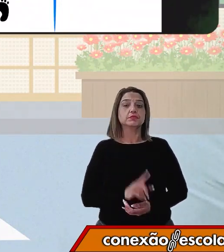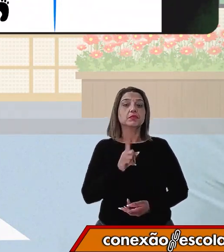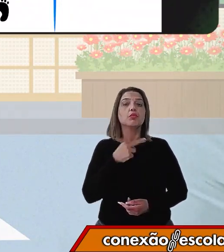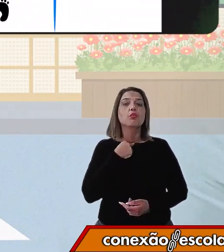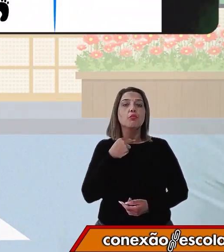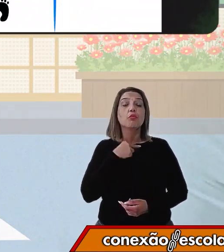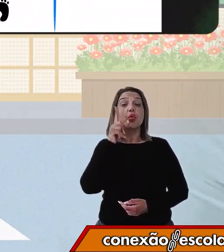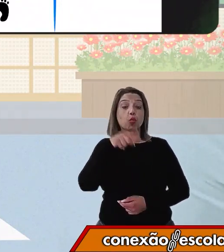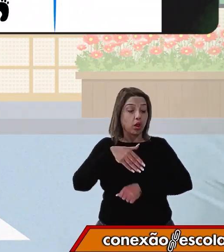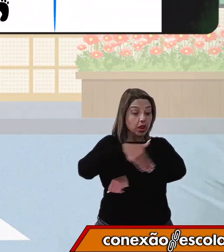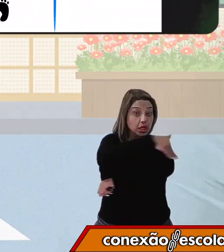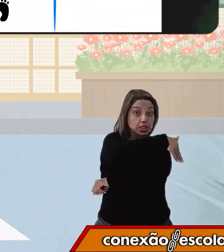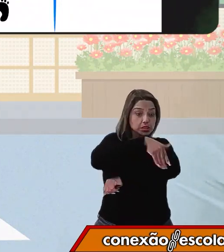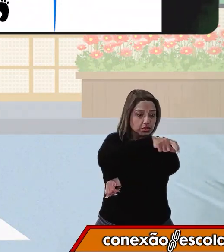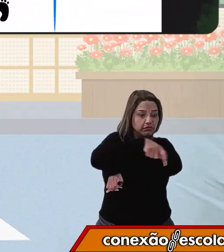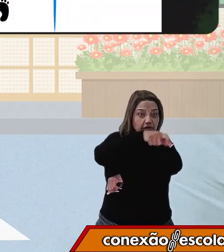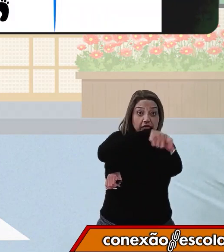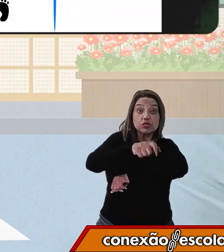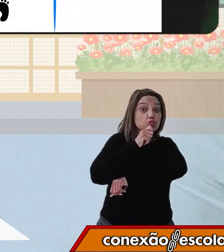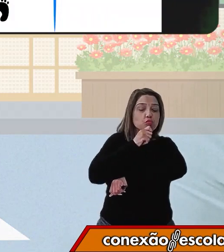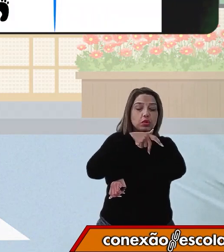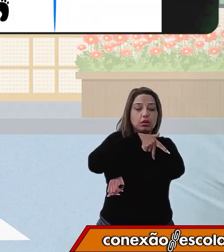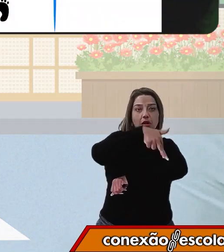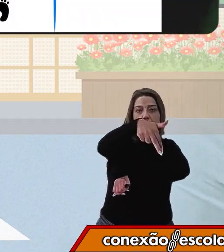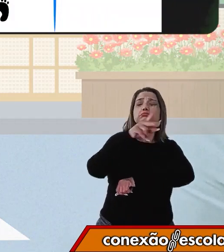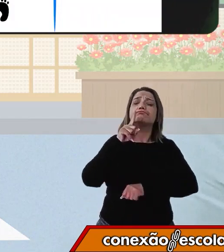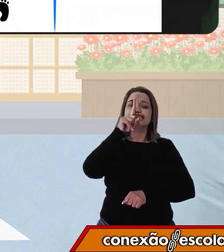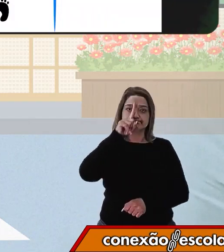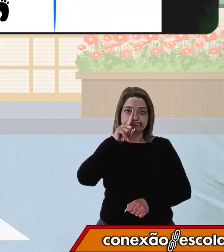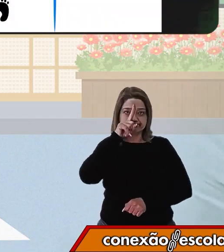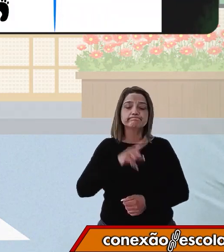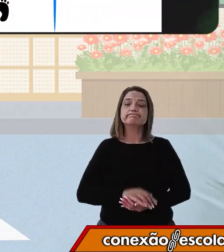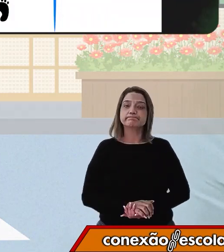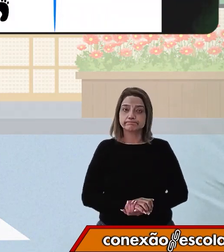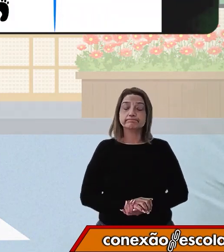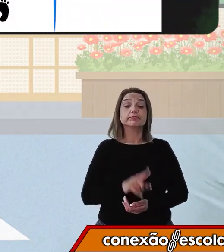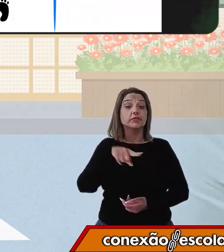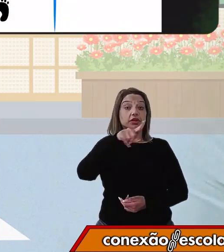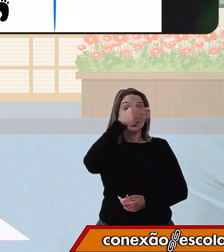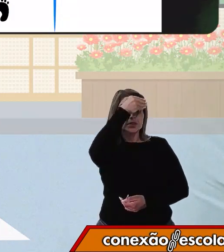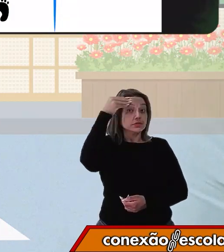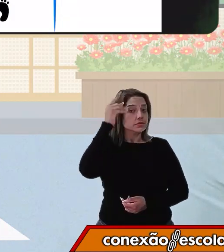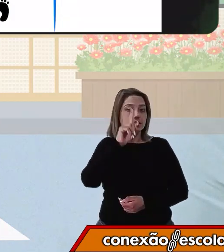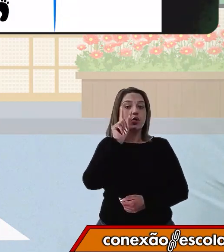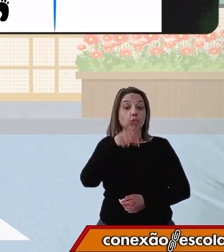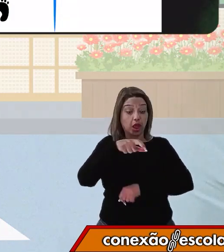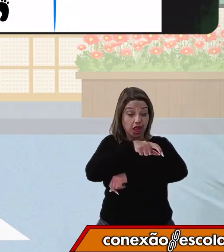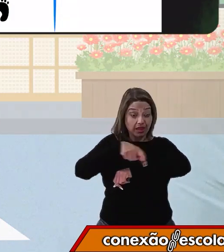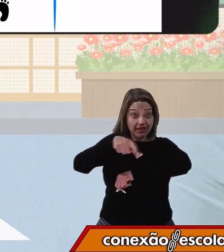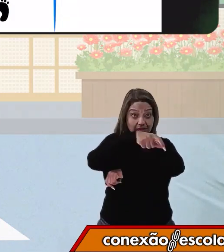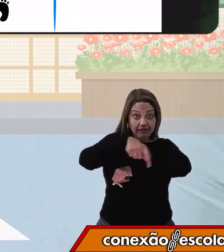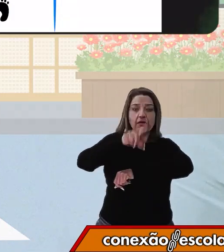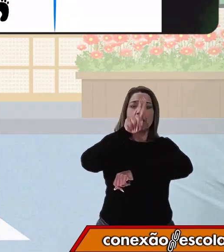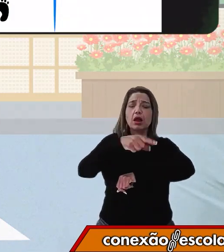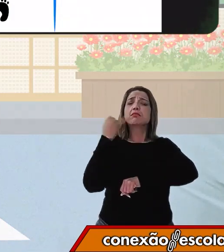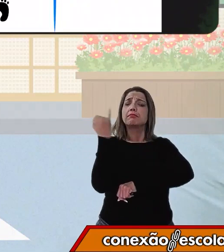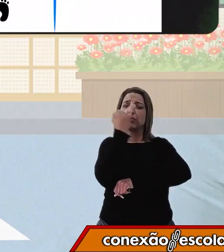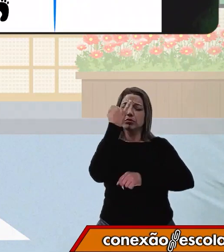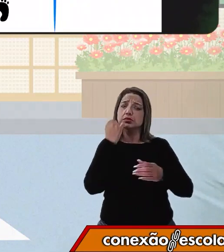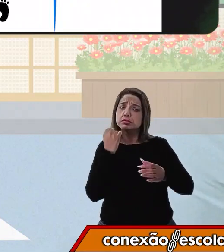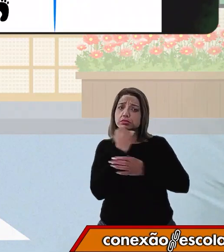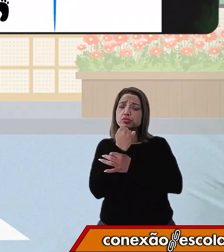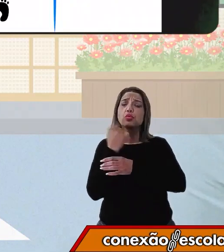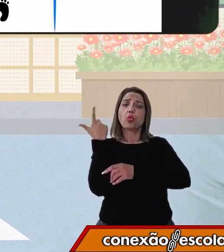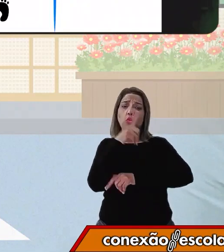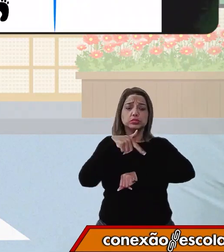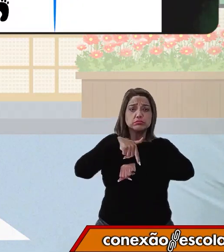atravesse em esquinas onde não houver faixa E não se esqueça que a faixa de pedestre é o local mais seguro